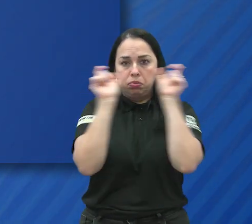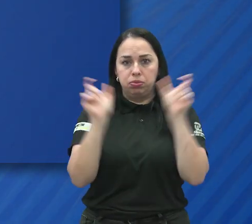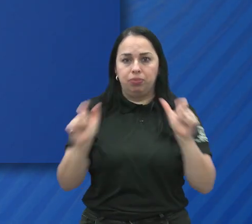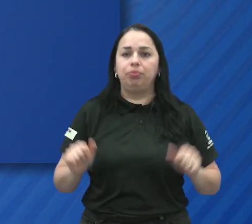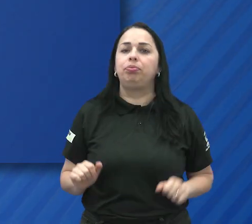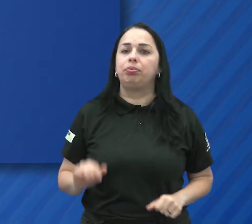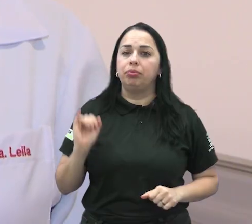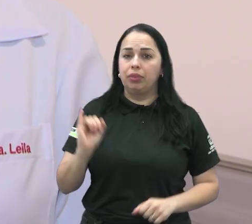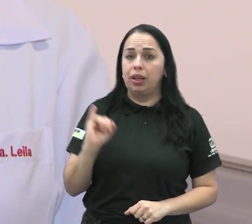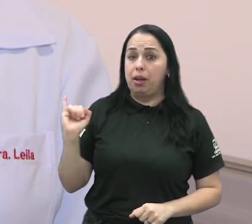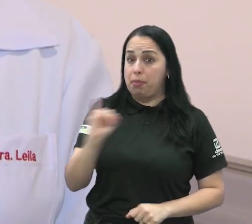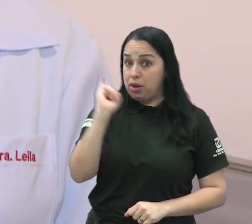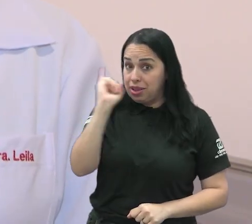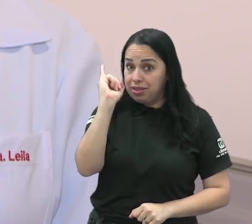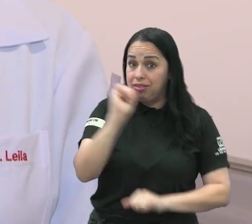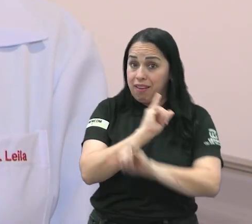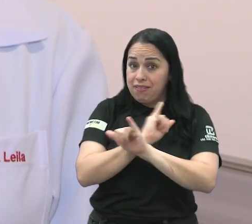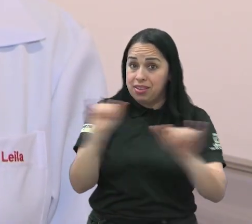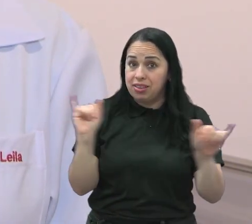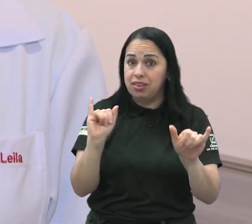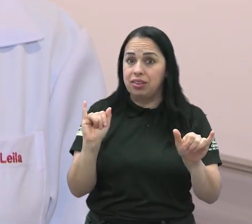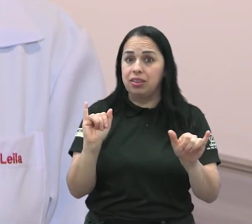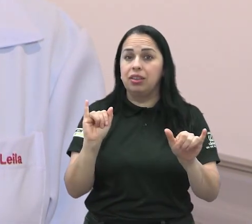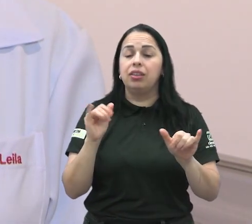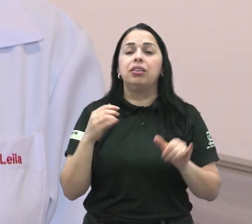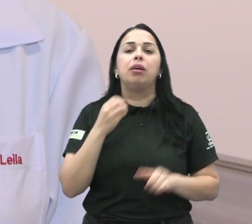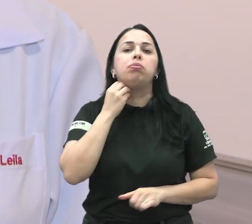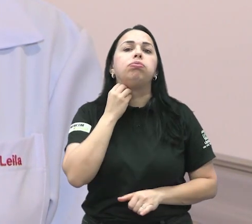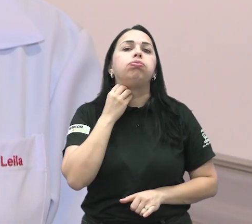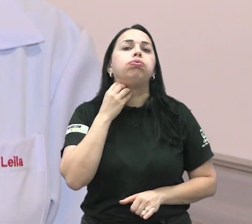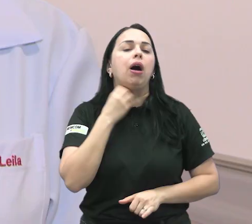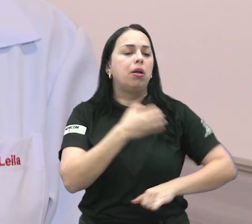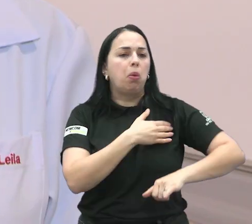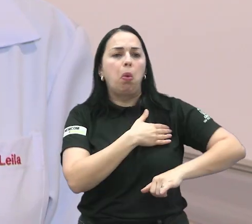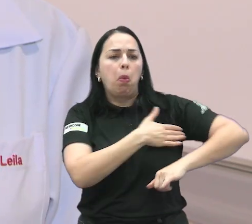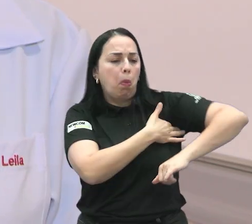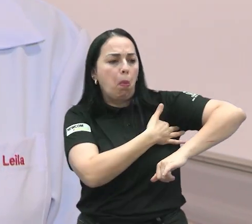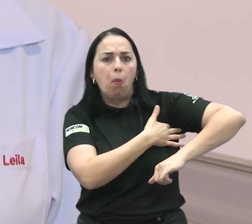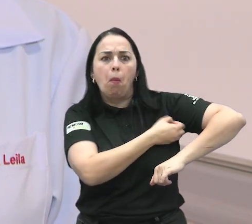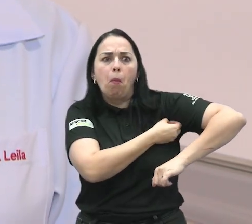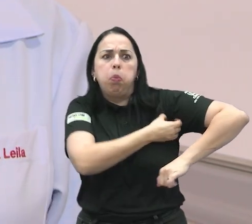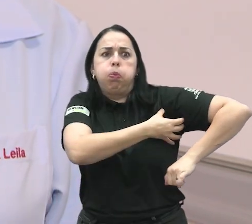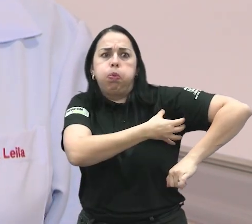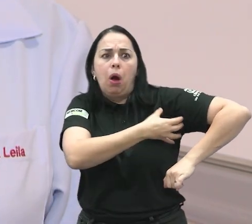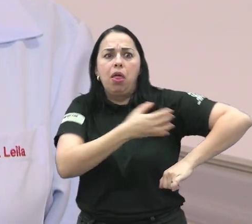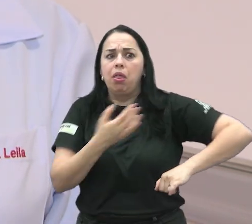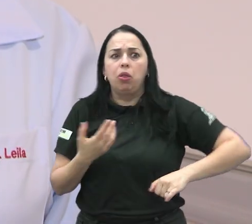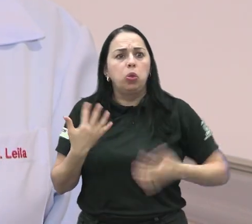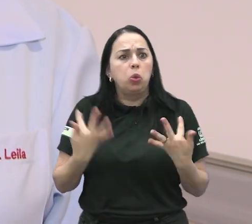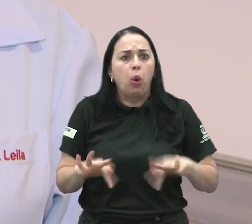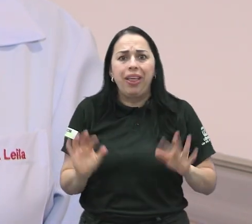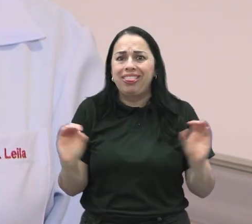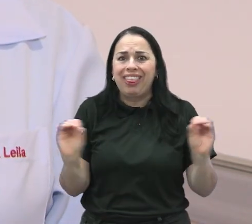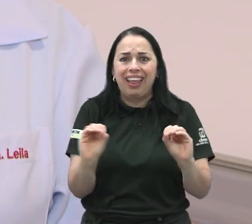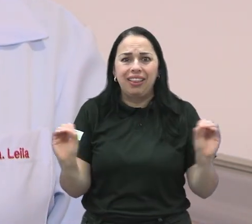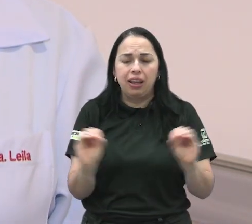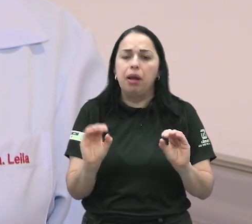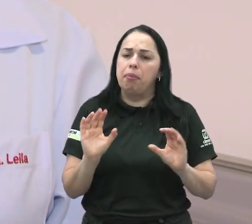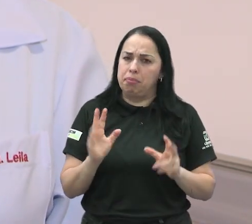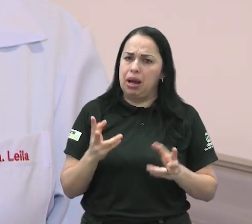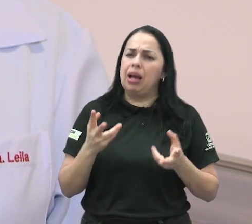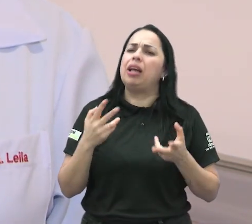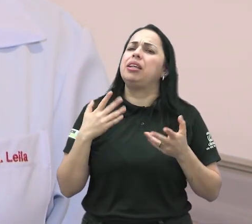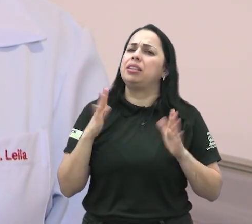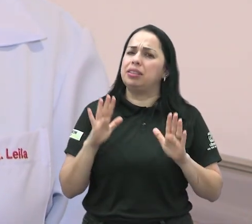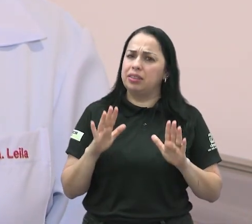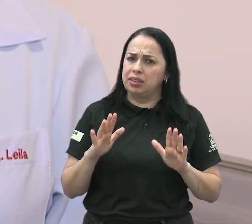ser alertas. E é importante sinalizar que, em geral, esse inchaço das ínguas são indolores. O paciente tem um aumento do gânglio e ele não